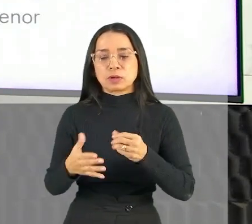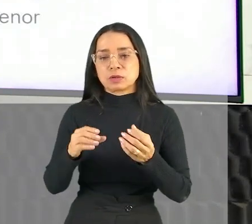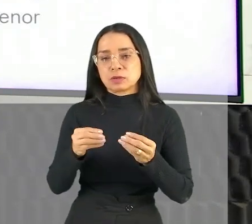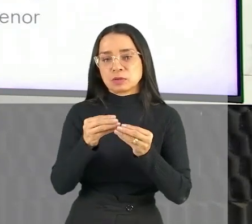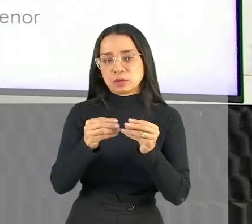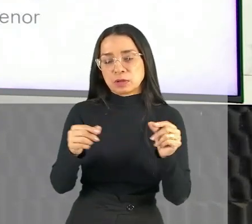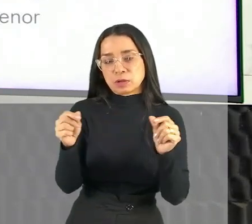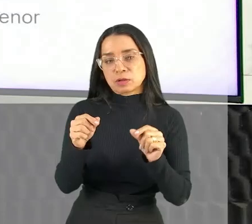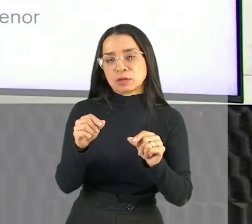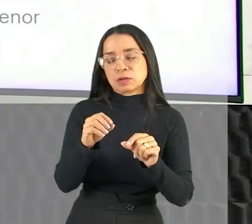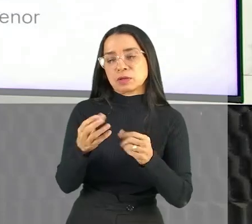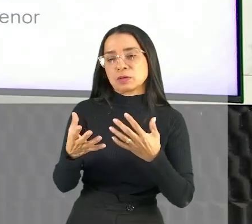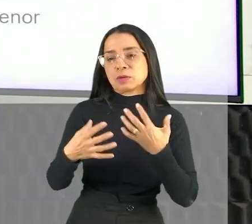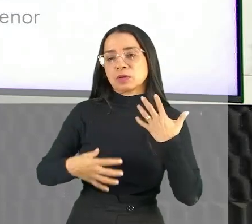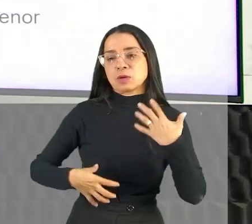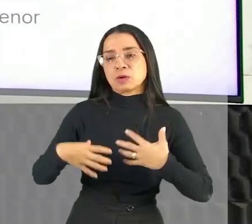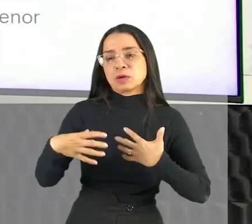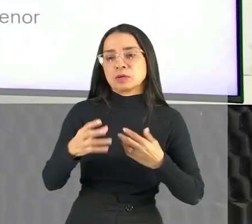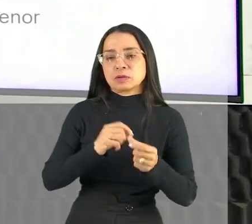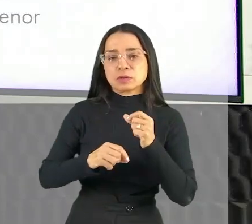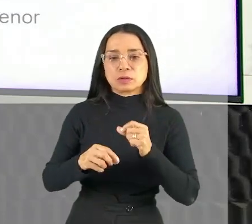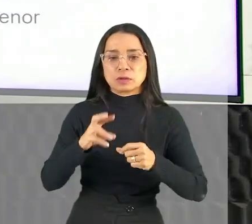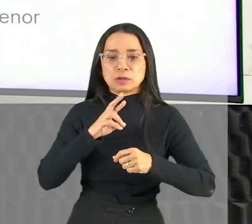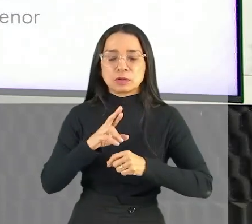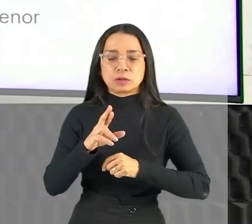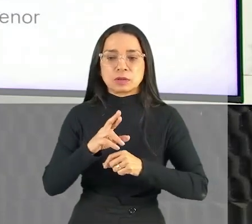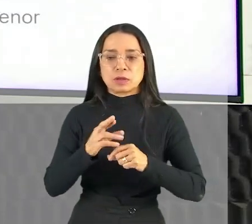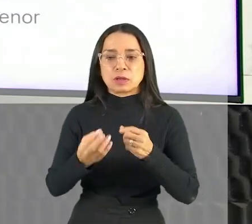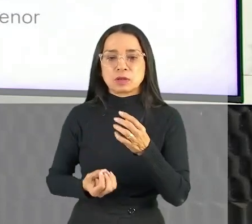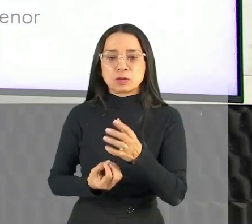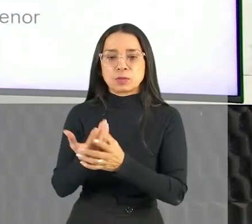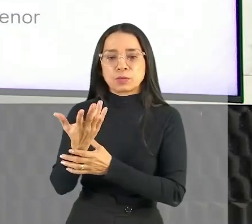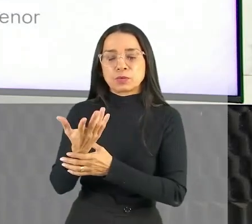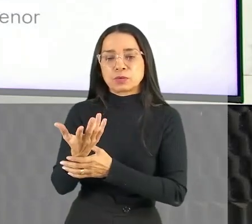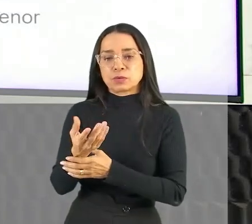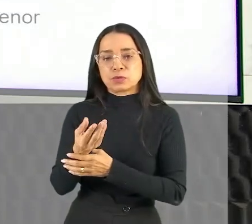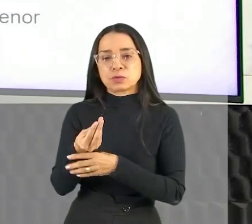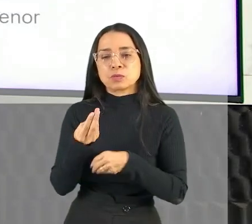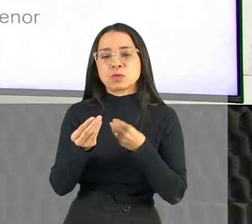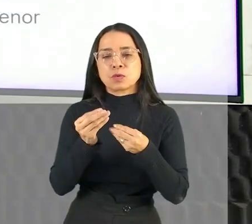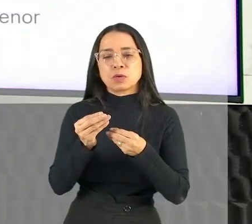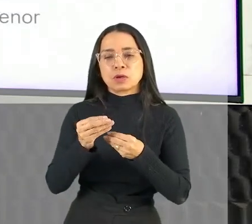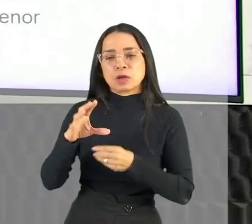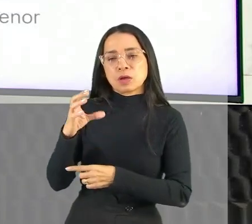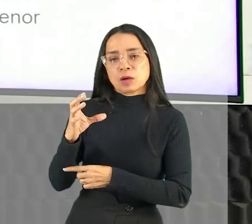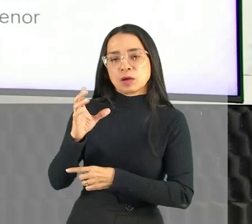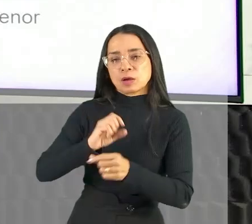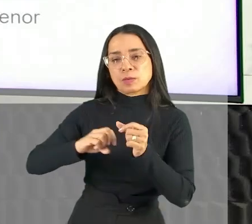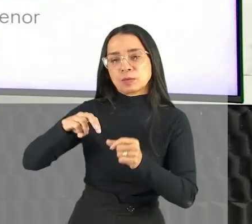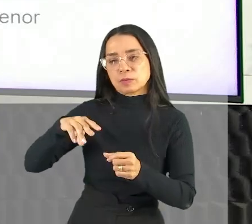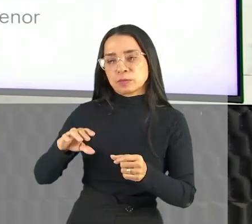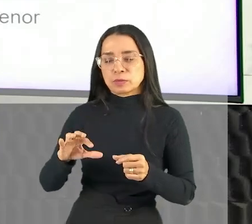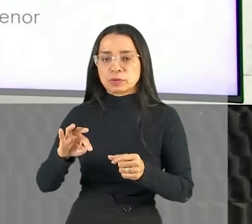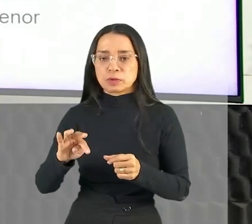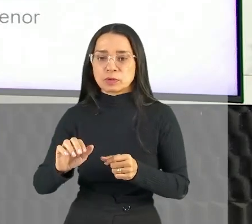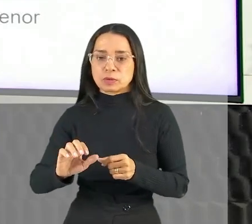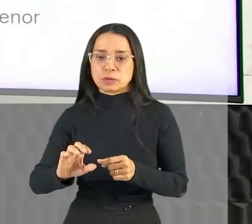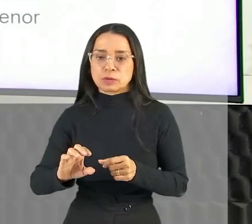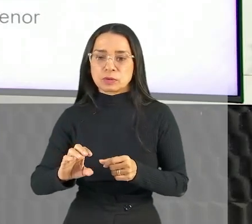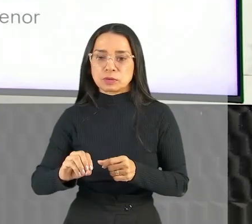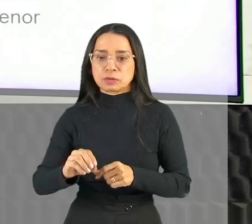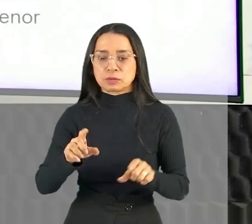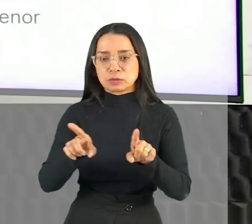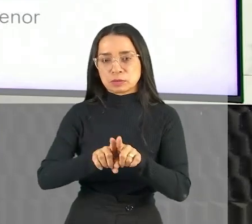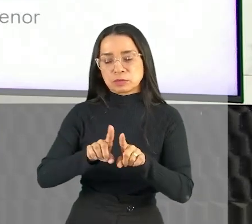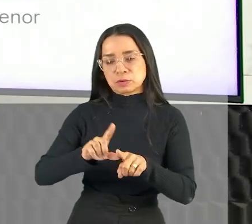como metano ou gás carbônico. Né? Então, está falando aqui de um jogo complementar, né, de